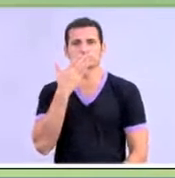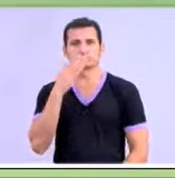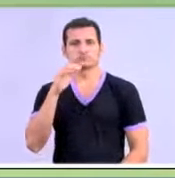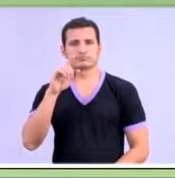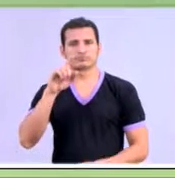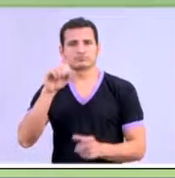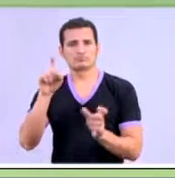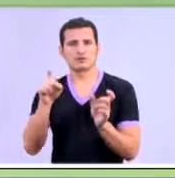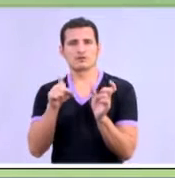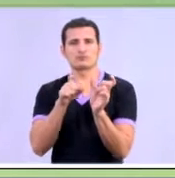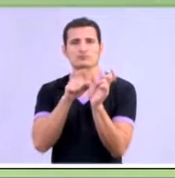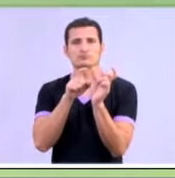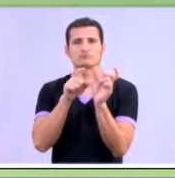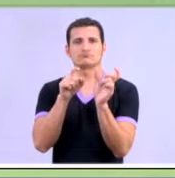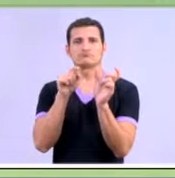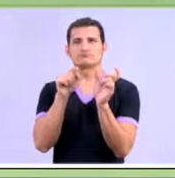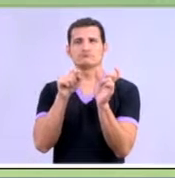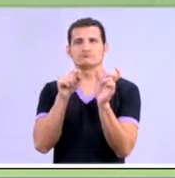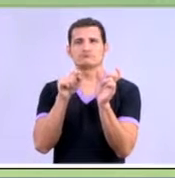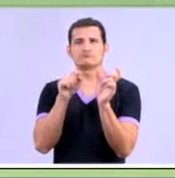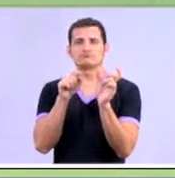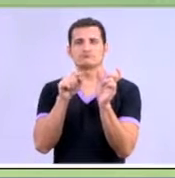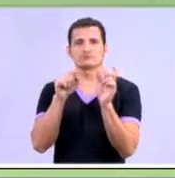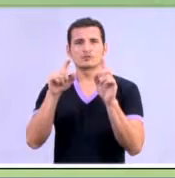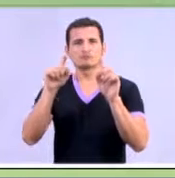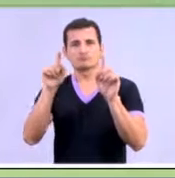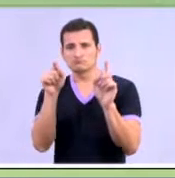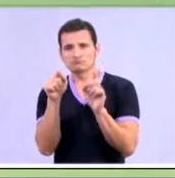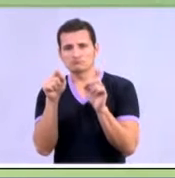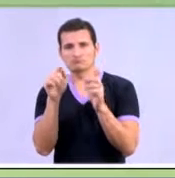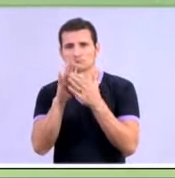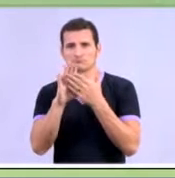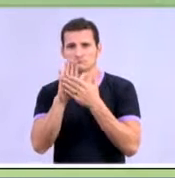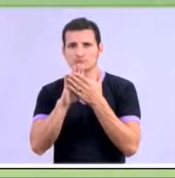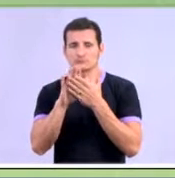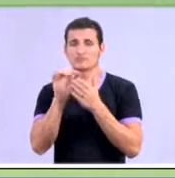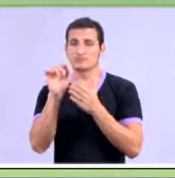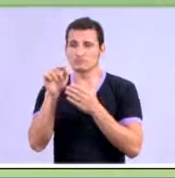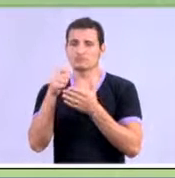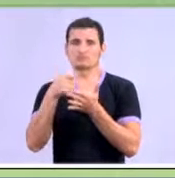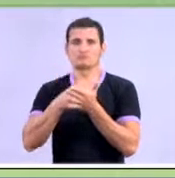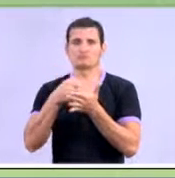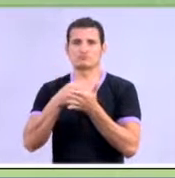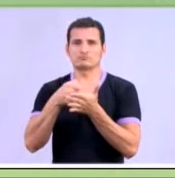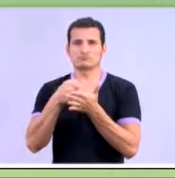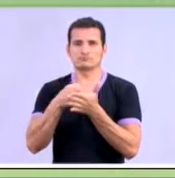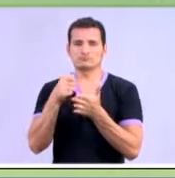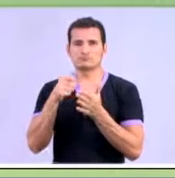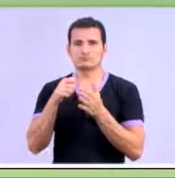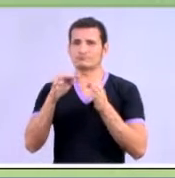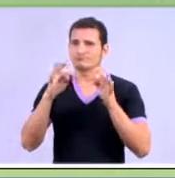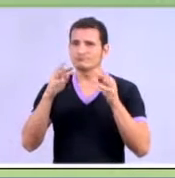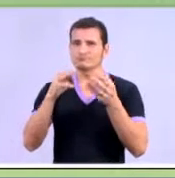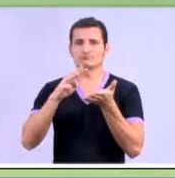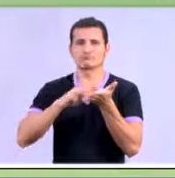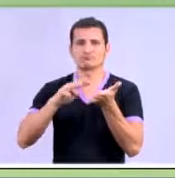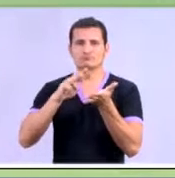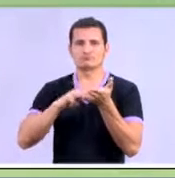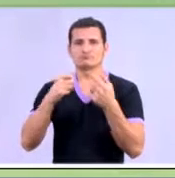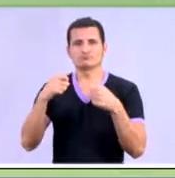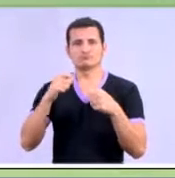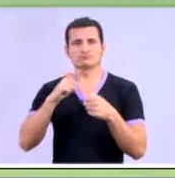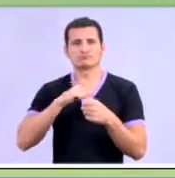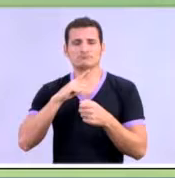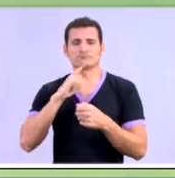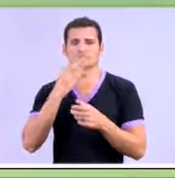não está entre colchetes. Quer dizer, se não está entre colchetes, quer dizer que ele é obrigatório. Todo método tem que ter um